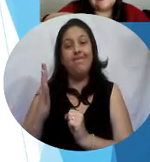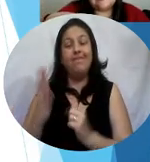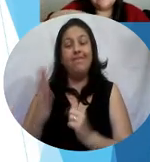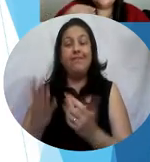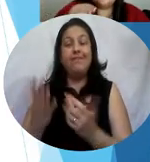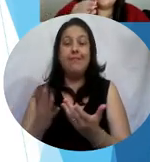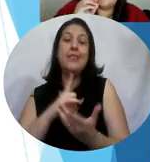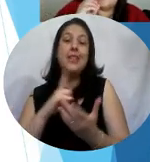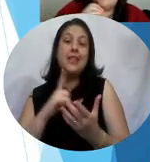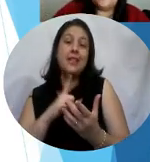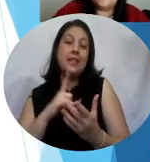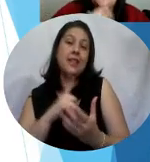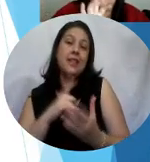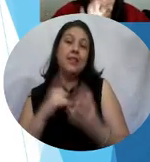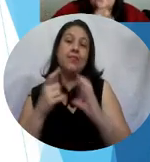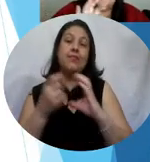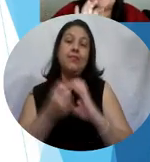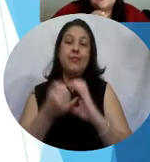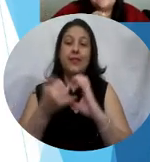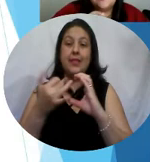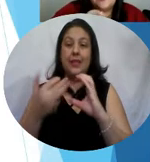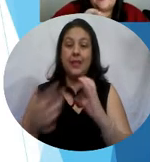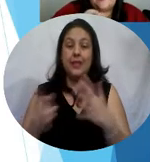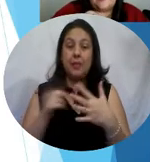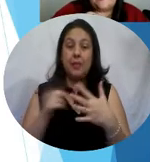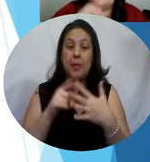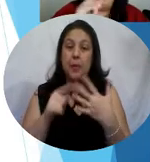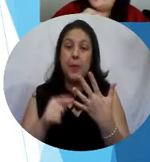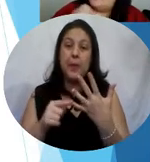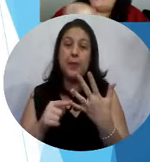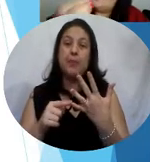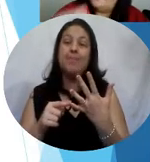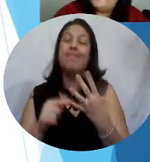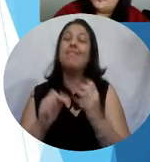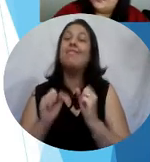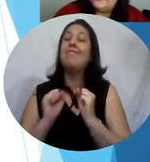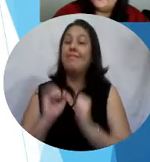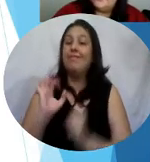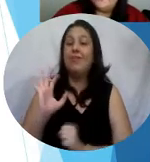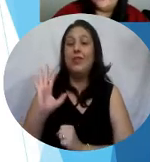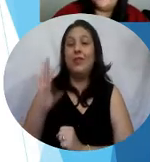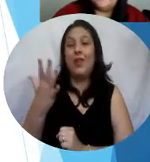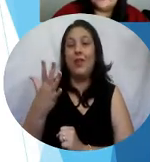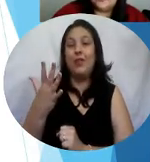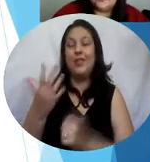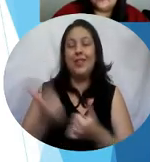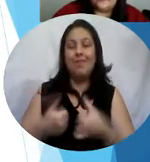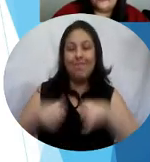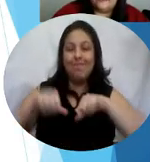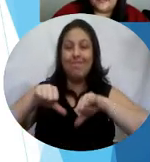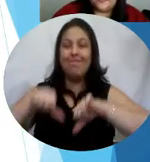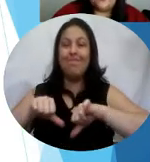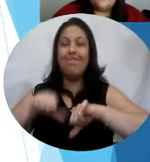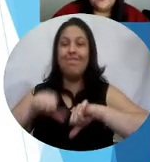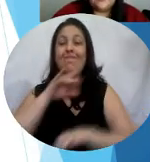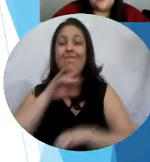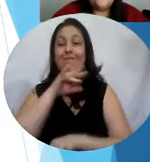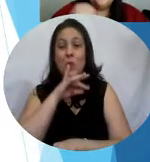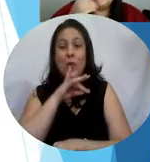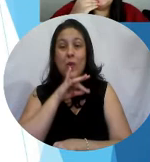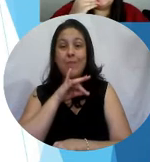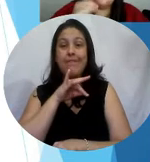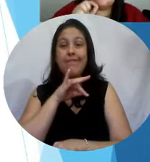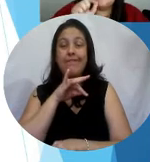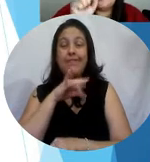essas características, é importante que algumas delas tragam algum prejuízo também nesse desenvolvimento. Por